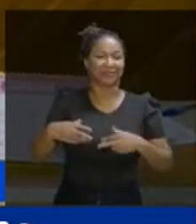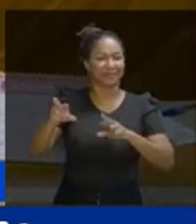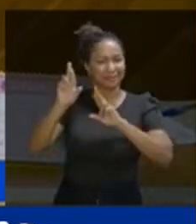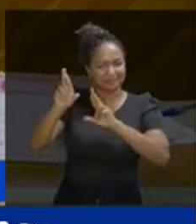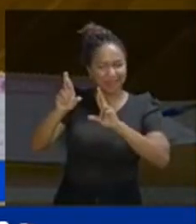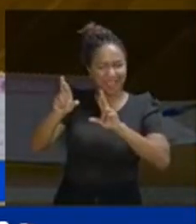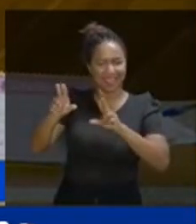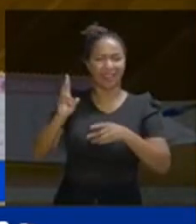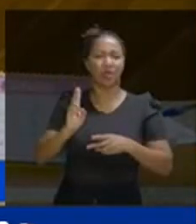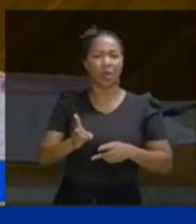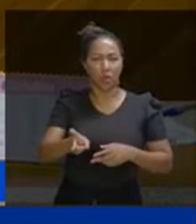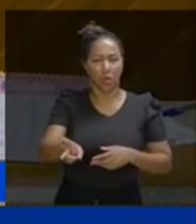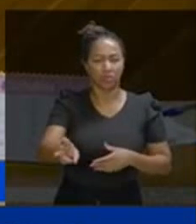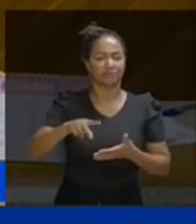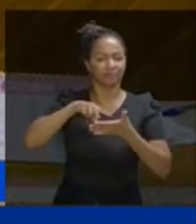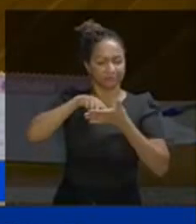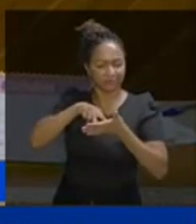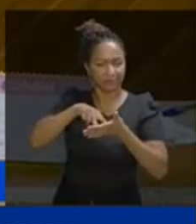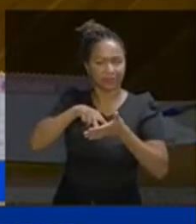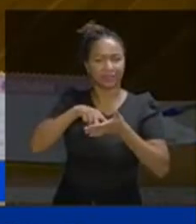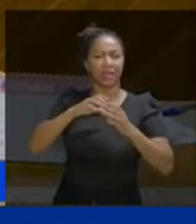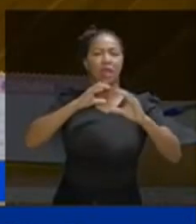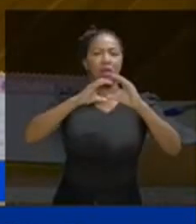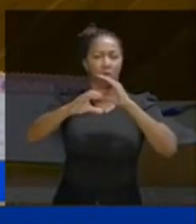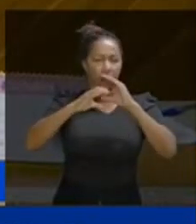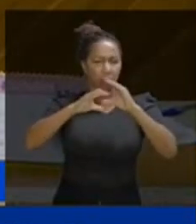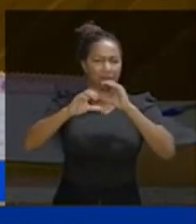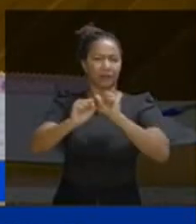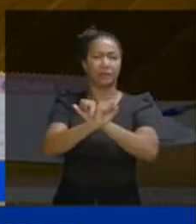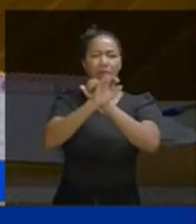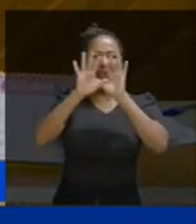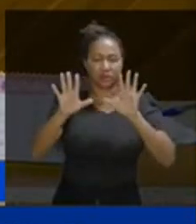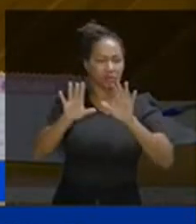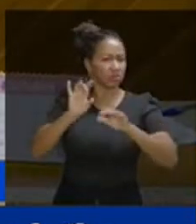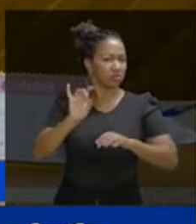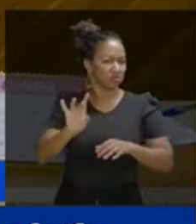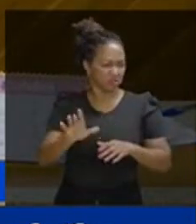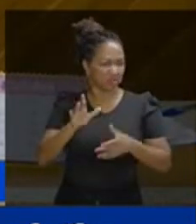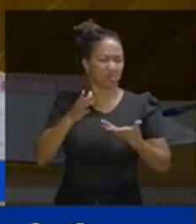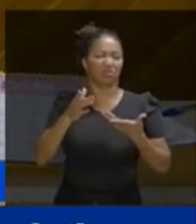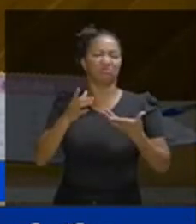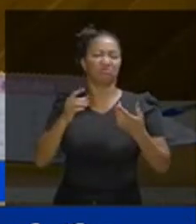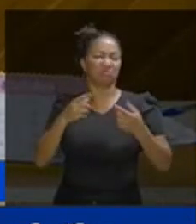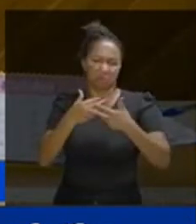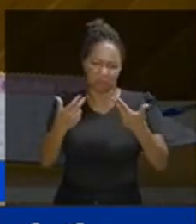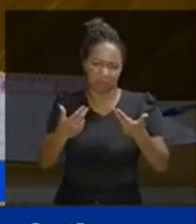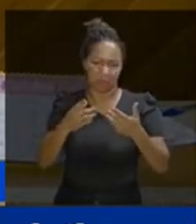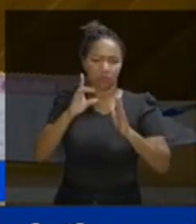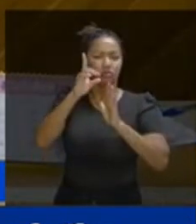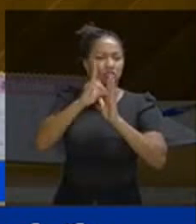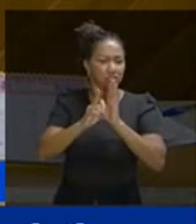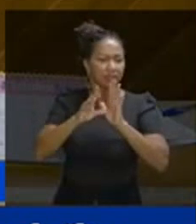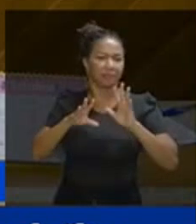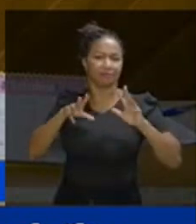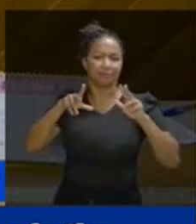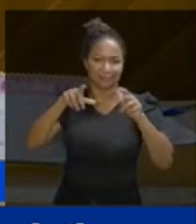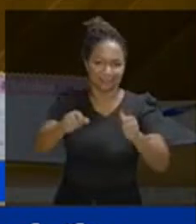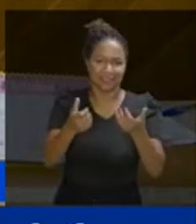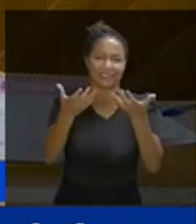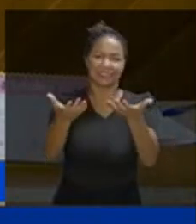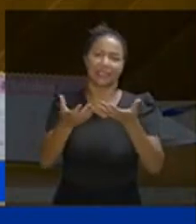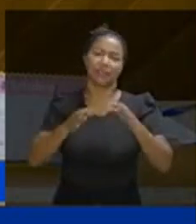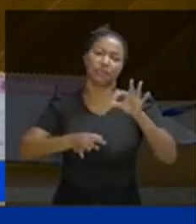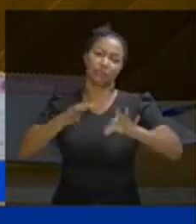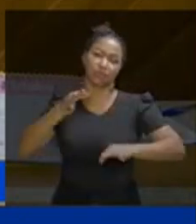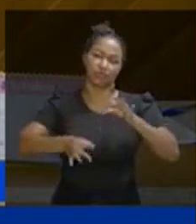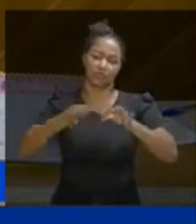sigamos firmes nesse propósito, com a certeza de que a comunicação clara não é apenas uma ferramenta, mas um direito de todos que buscam a